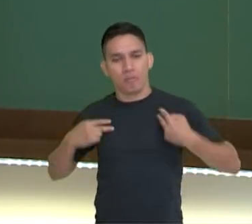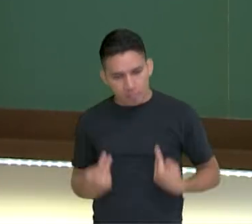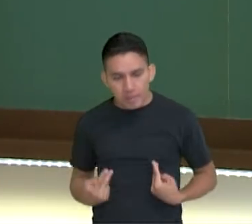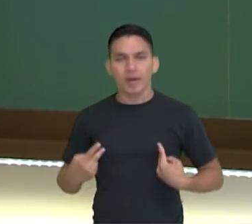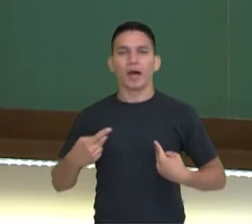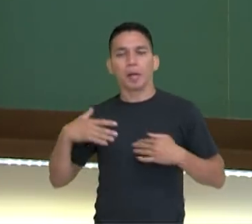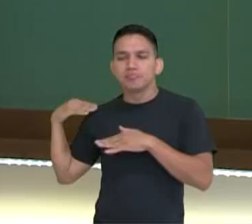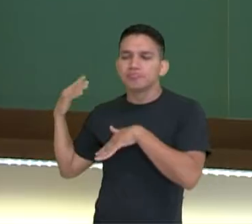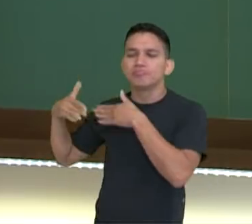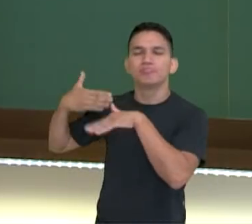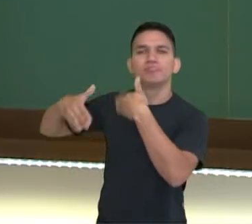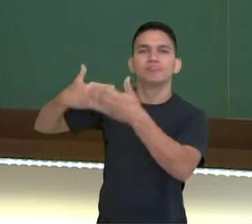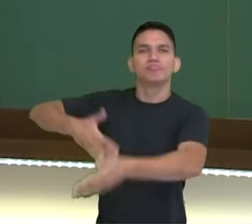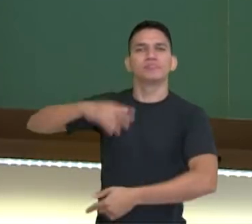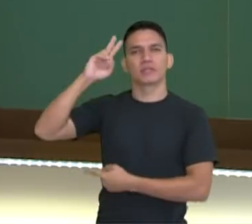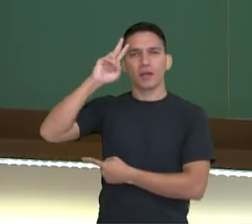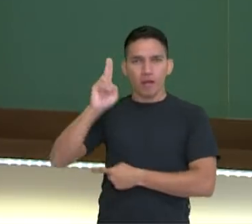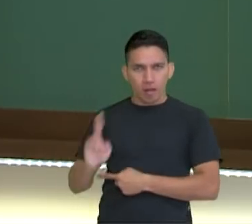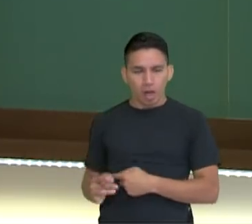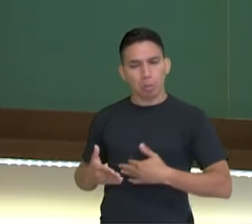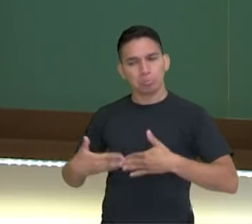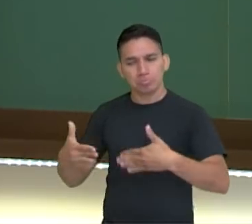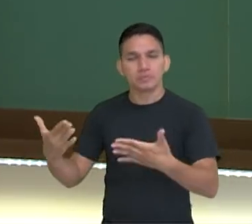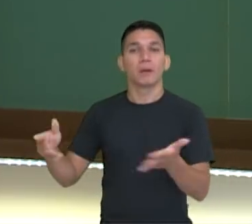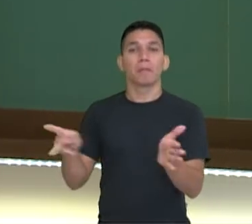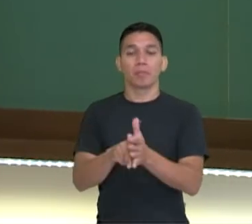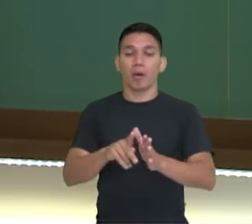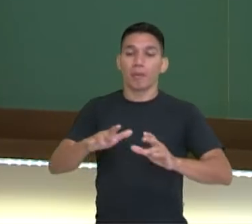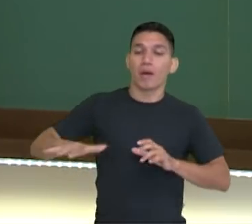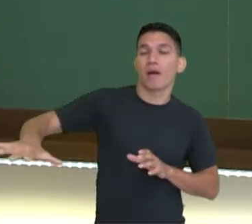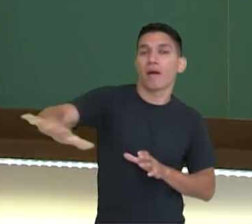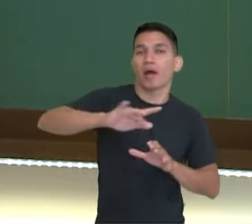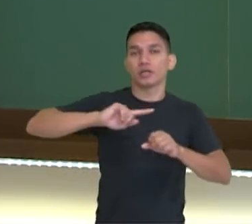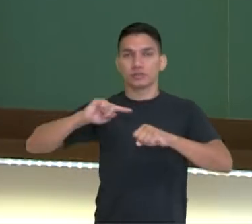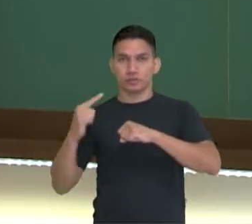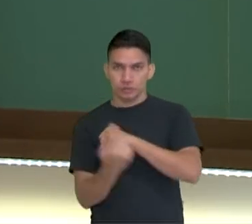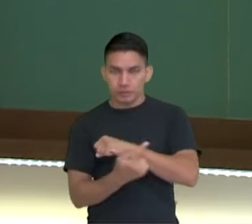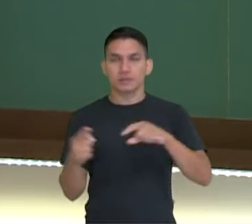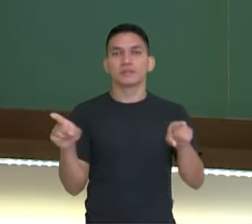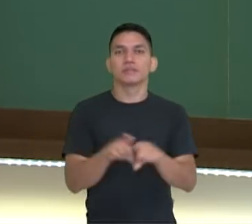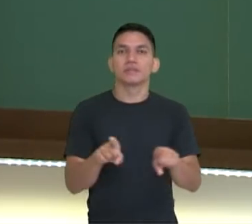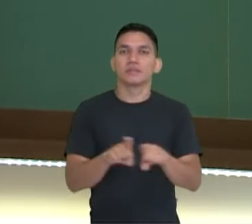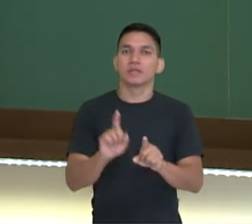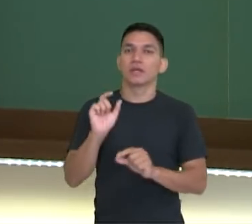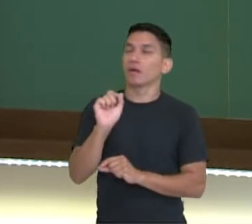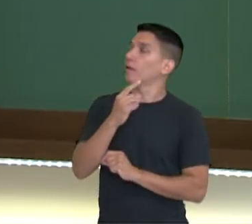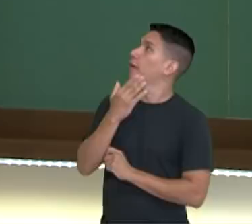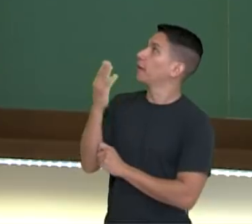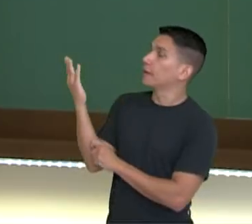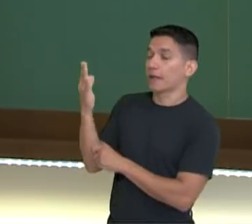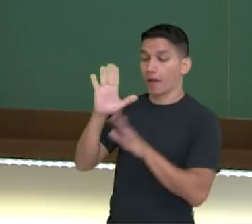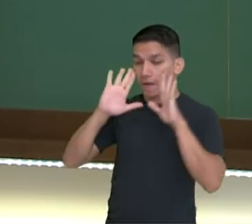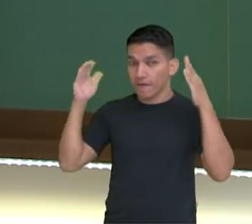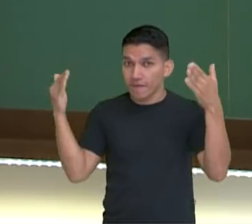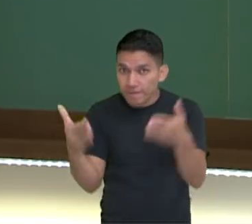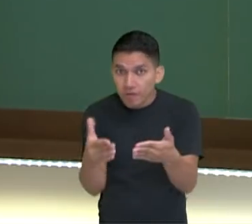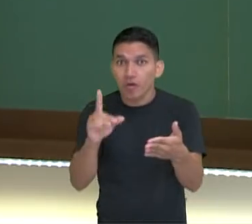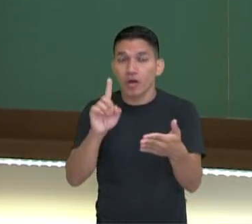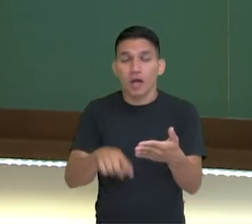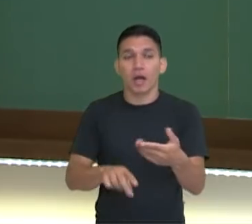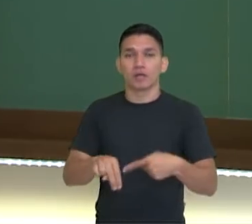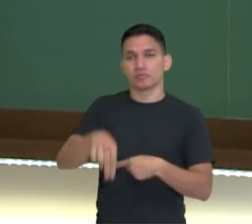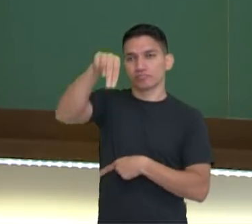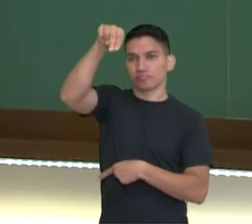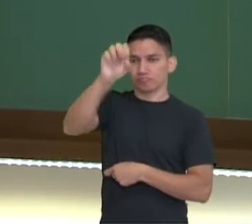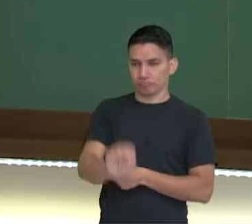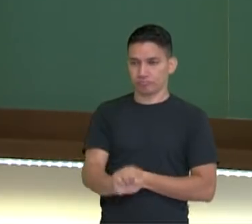longo do tempo, nesse deslocamento pelo espaço geográfico, e principalmente aqui um enfoque nos pontos